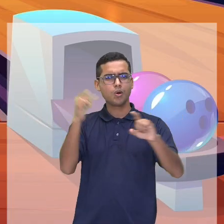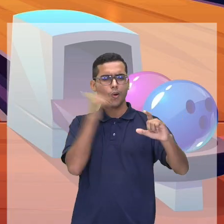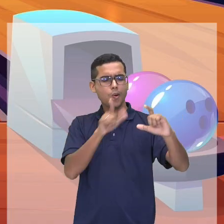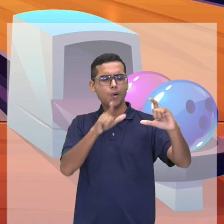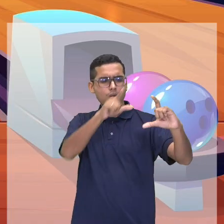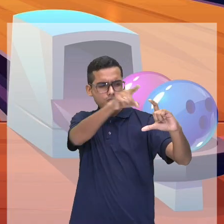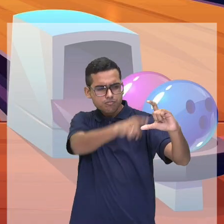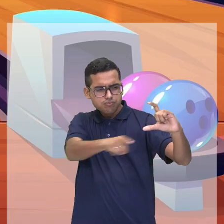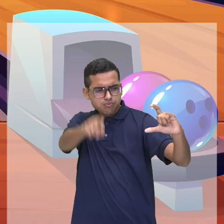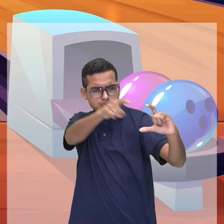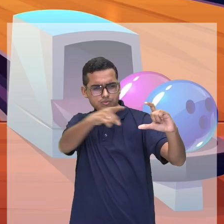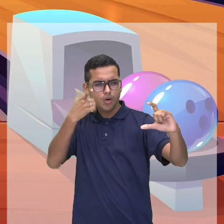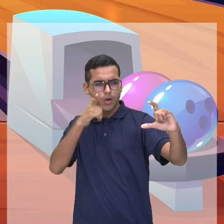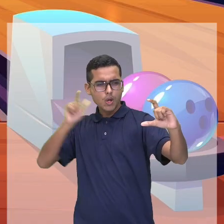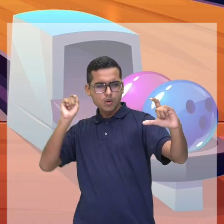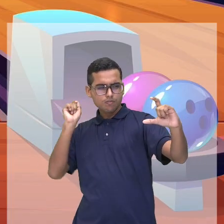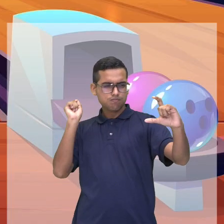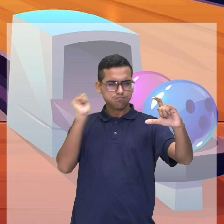um alvo